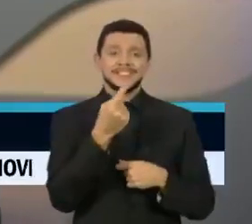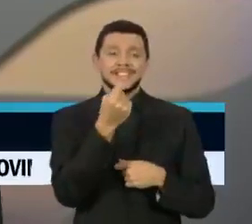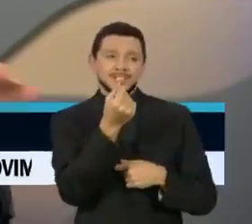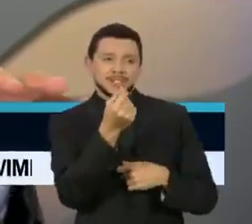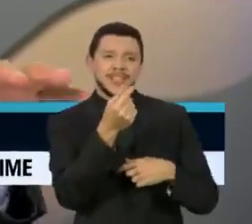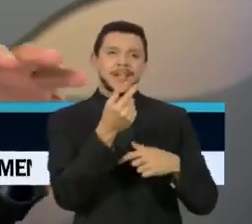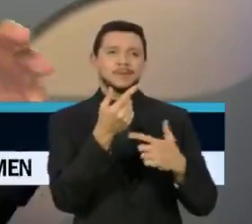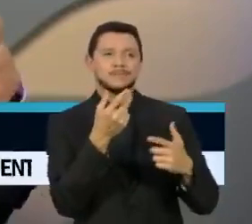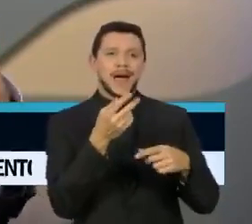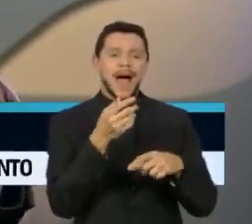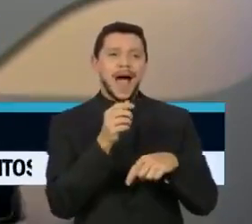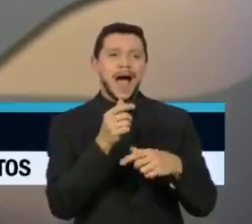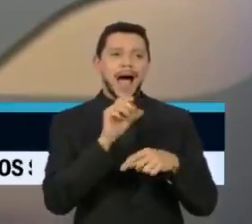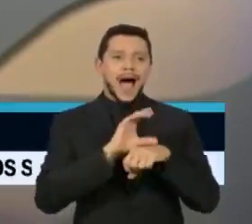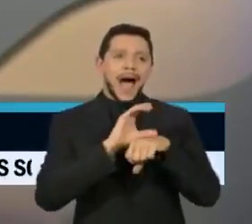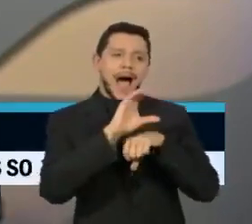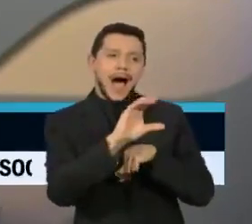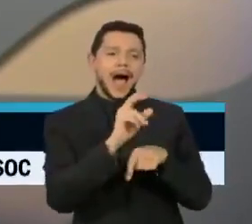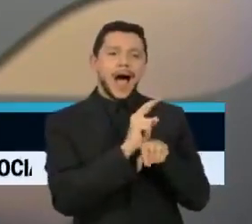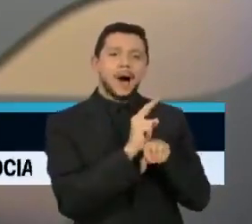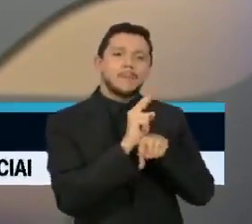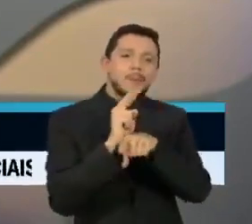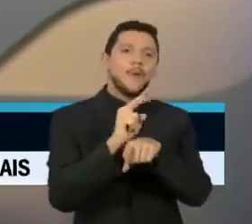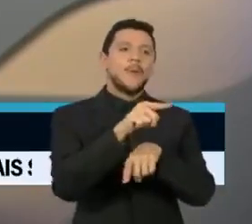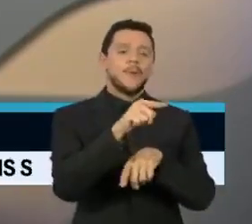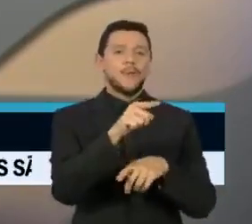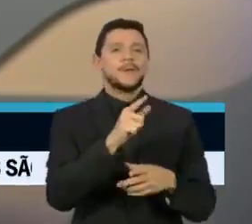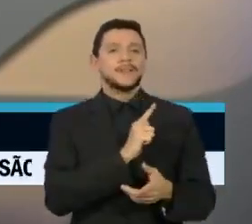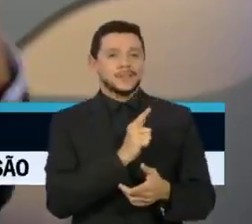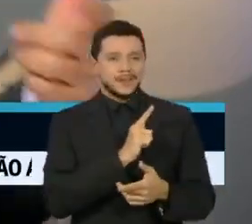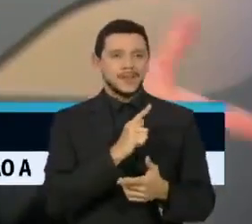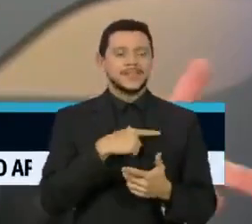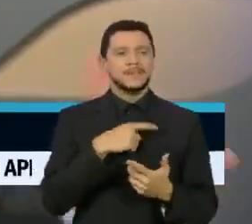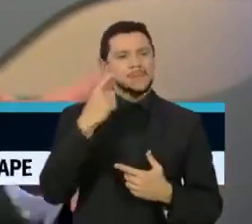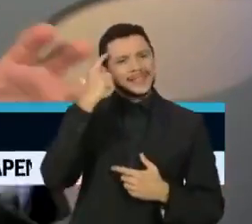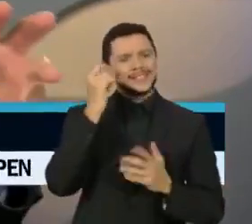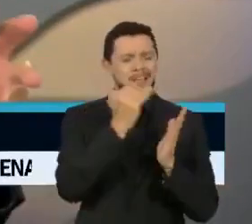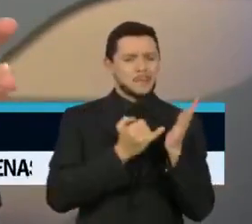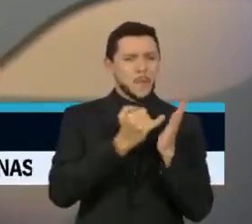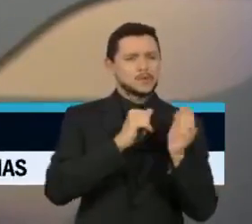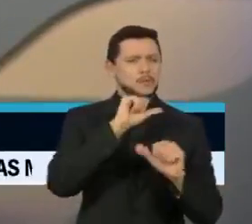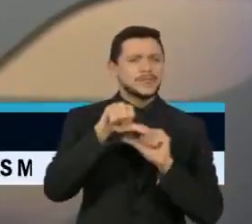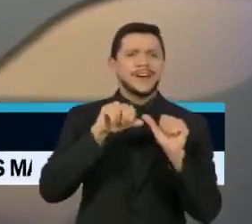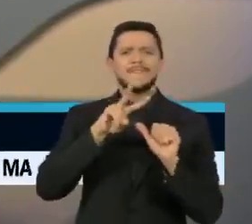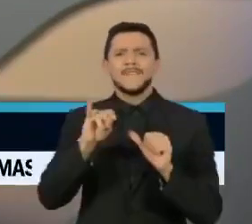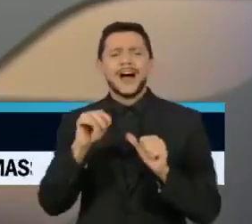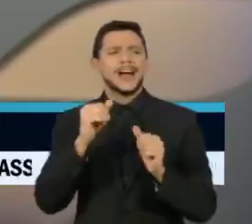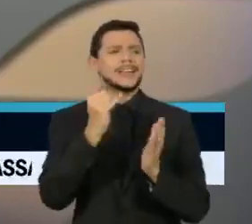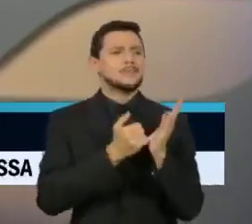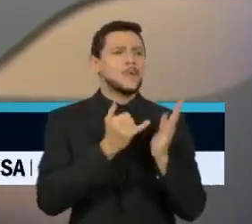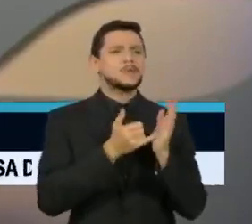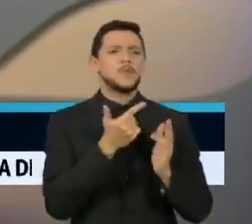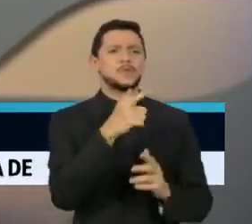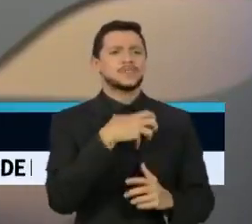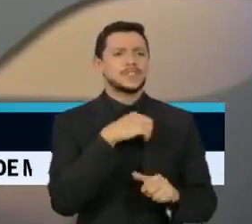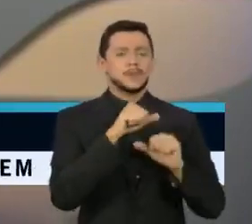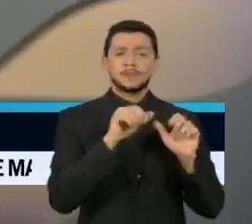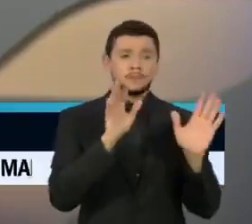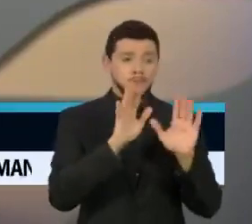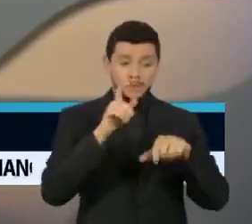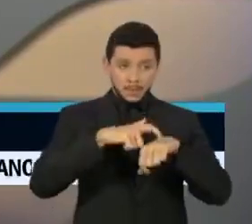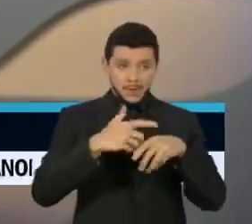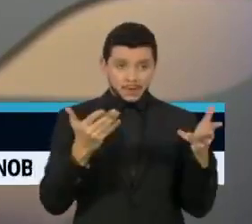certamente a inoportuno ficar especulando que vai mudar imposto assim vai mudar imposto ao saldo é um momento de